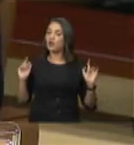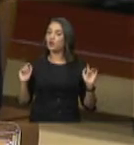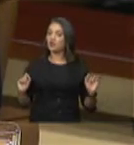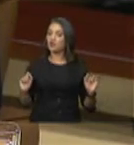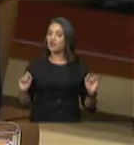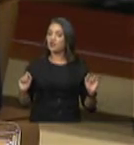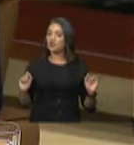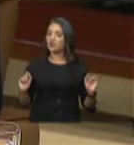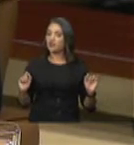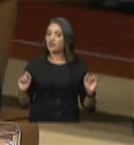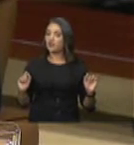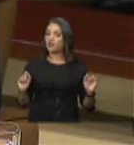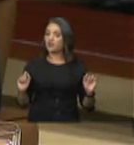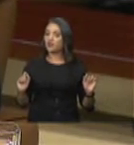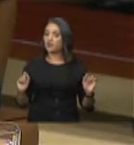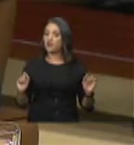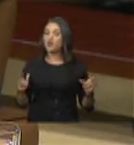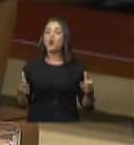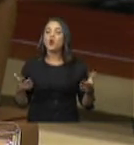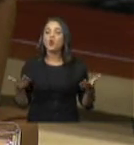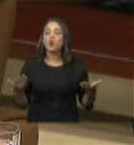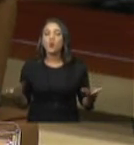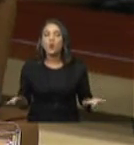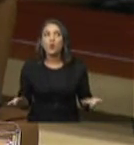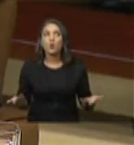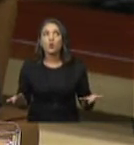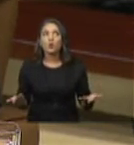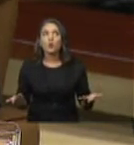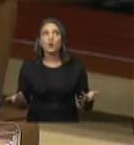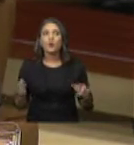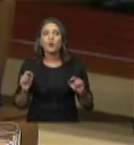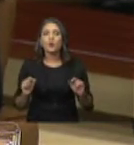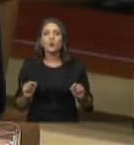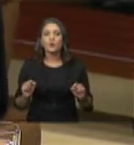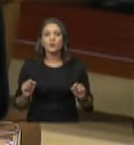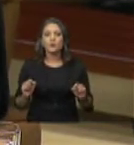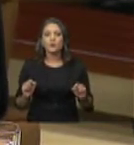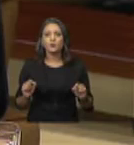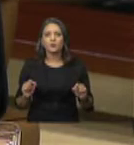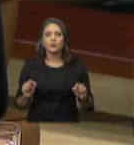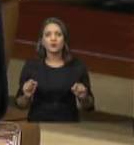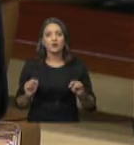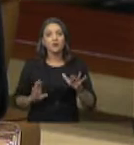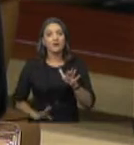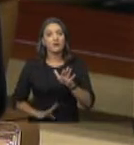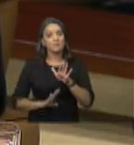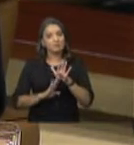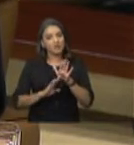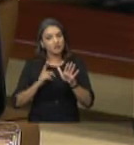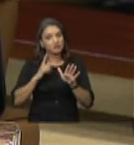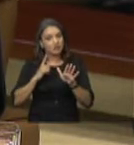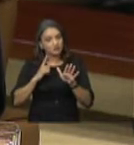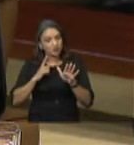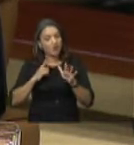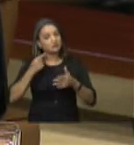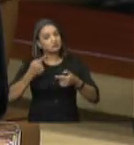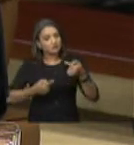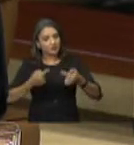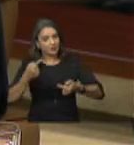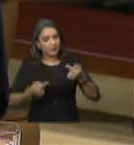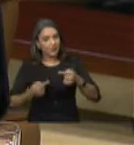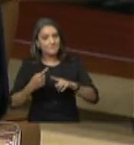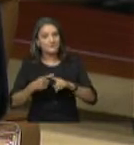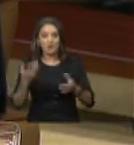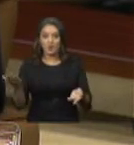a delimitação da prestação da matéria Porque como se trata da prestação de ação